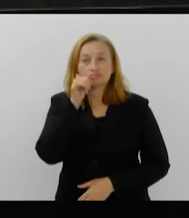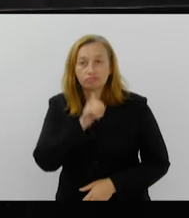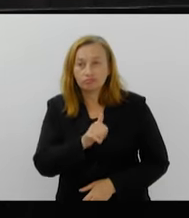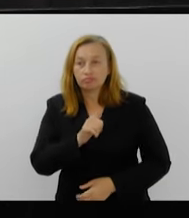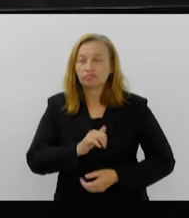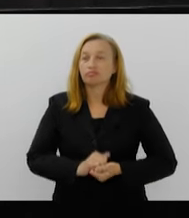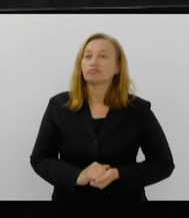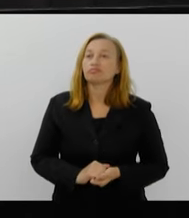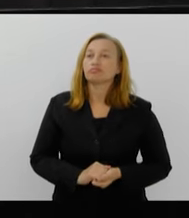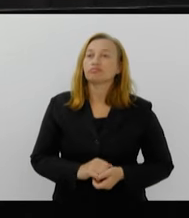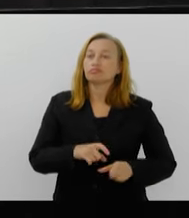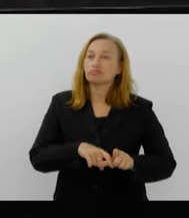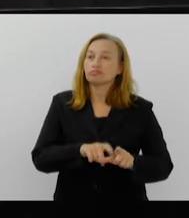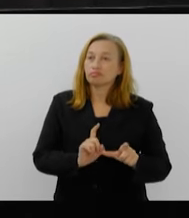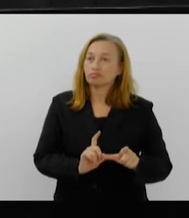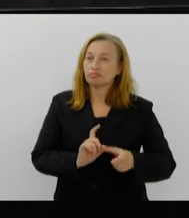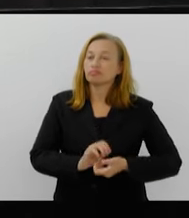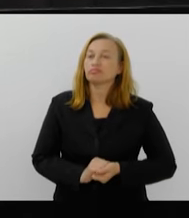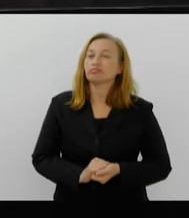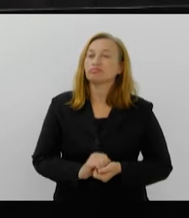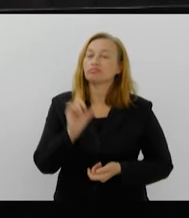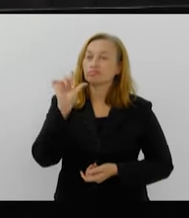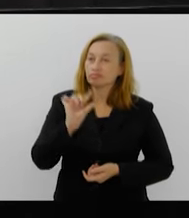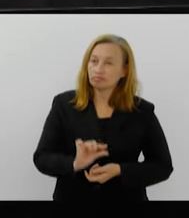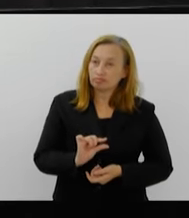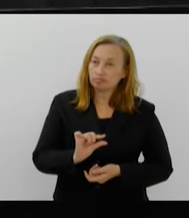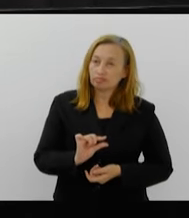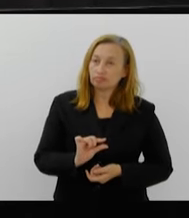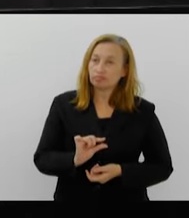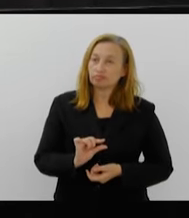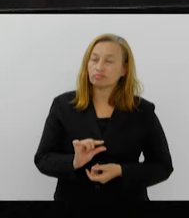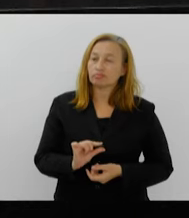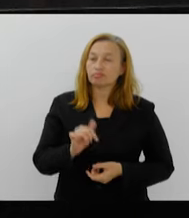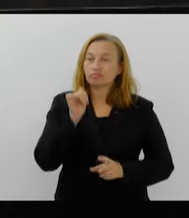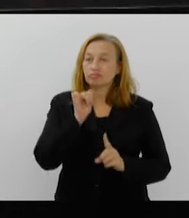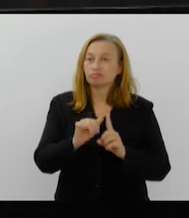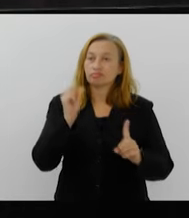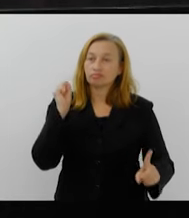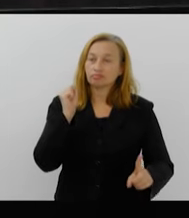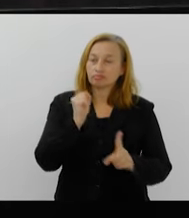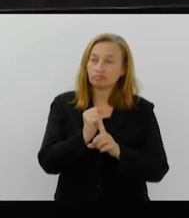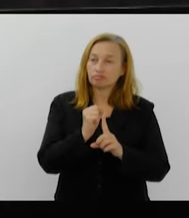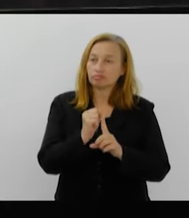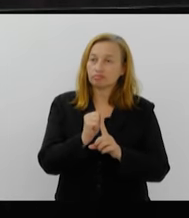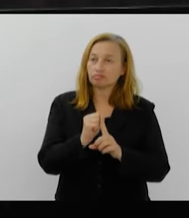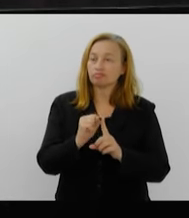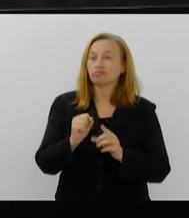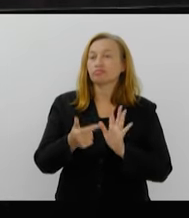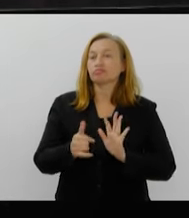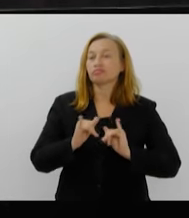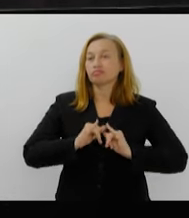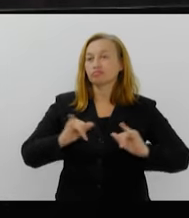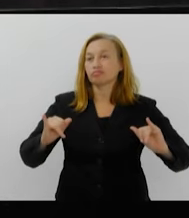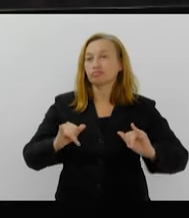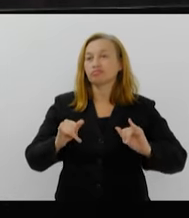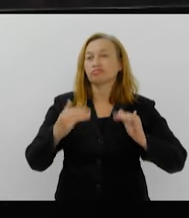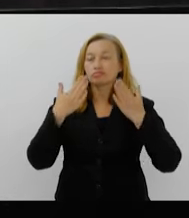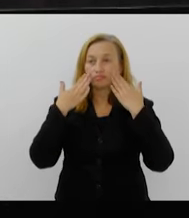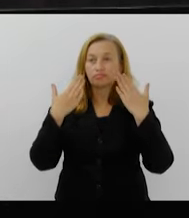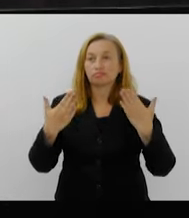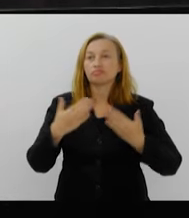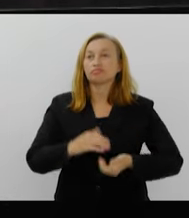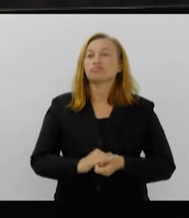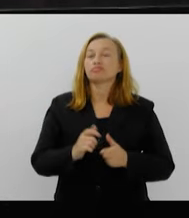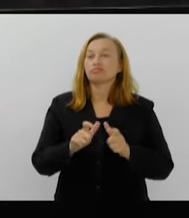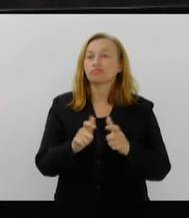por consequência, a redução dos casos de feminicídio, que, pelos dados aqui apresentados, eles